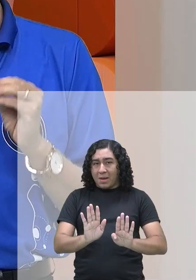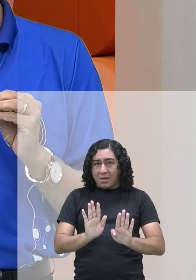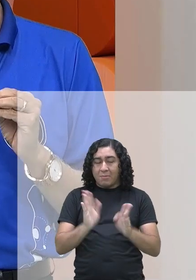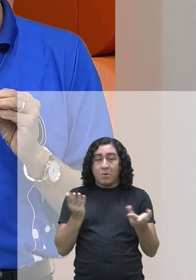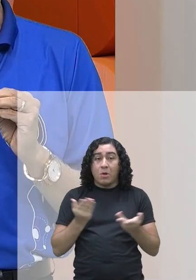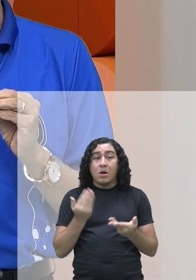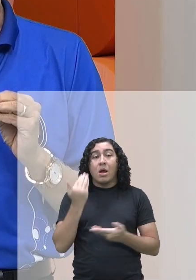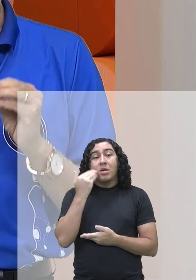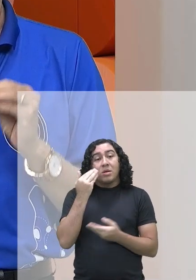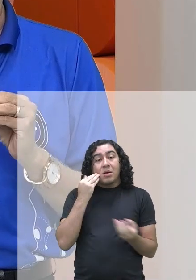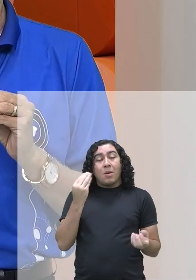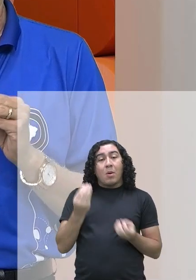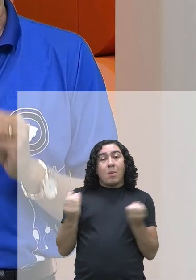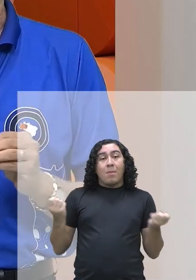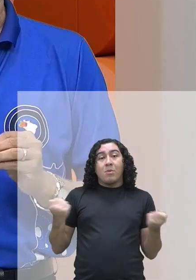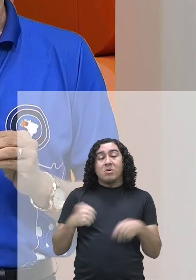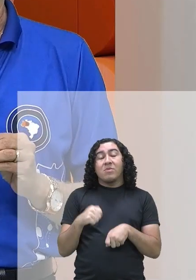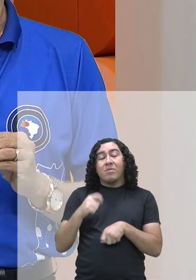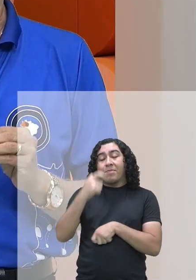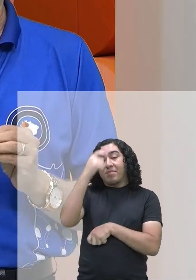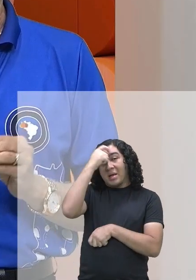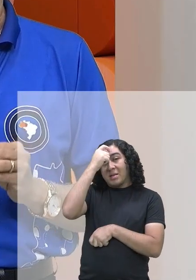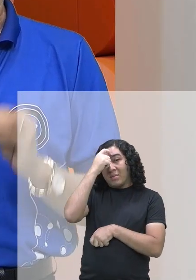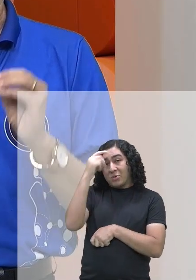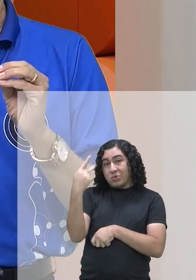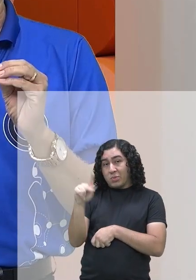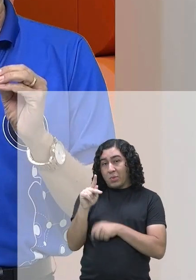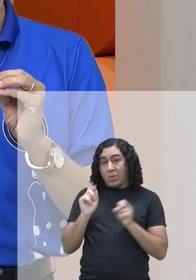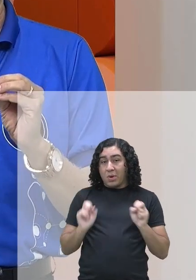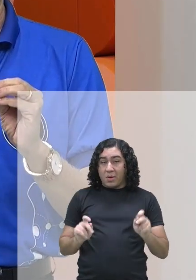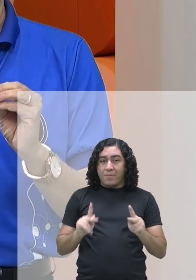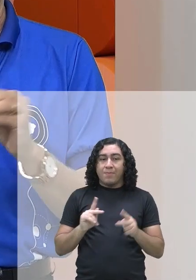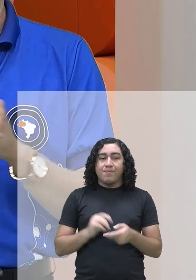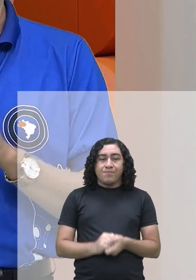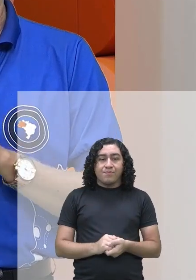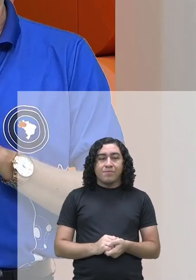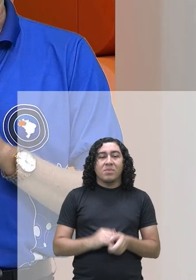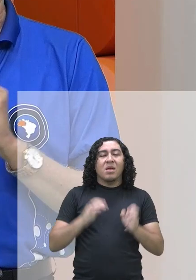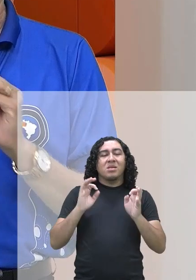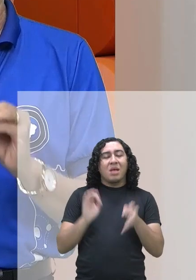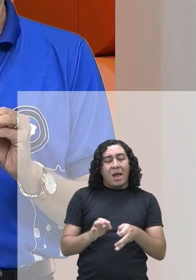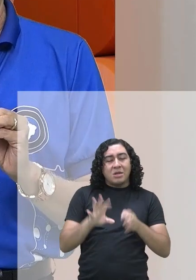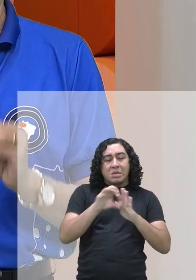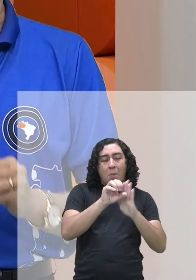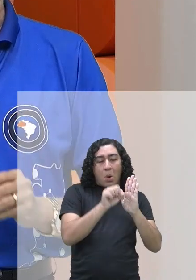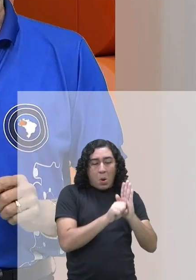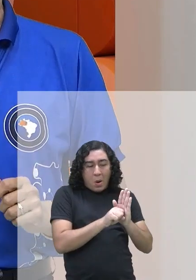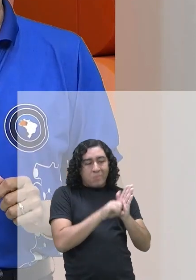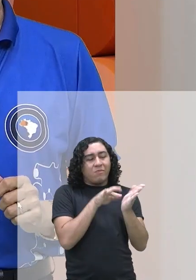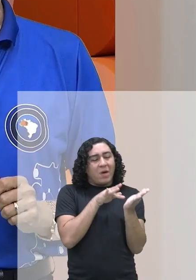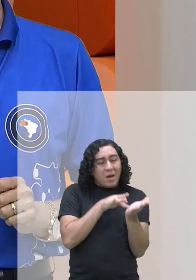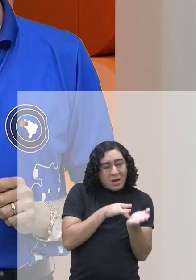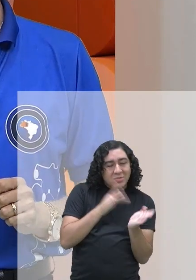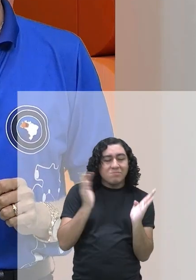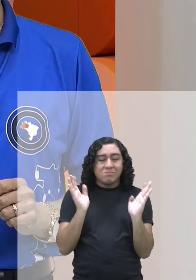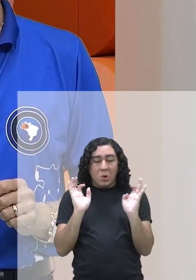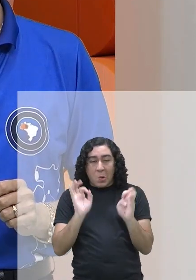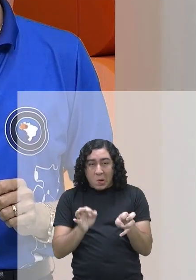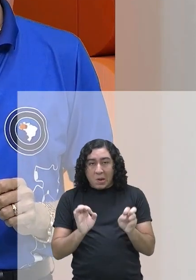entender esse pensamento de Bourdieu. Tudo bem, o poder é simbólico, é suave, mas